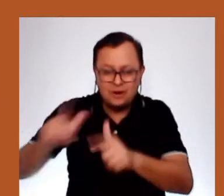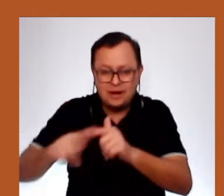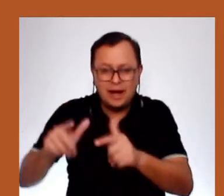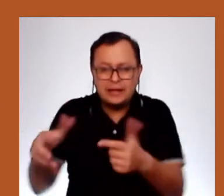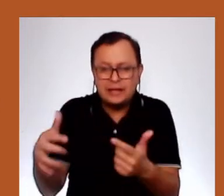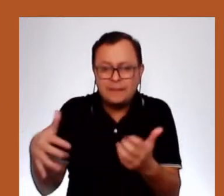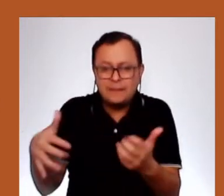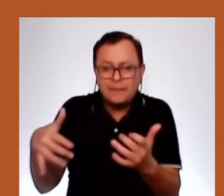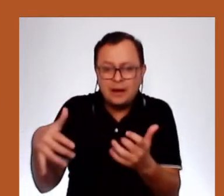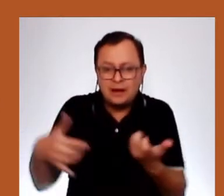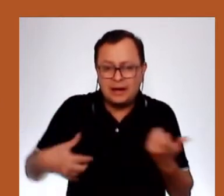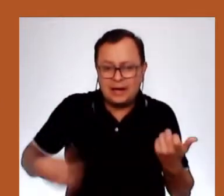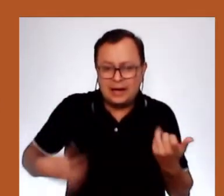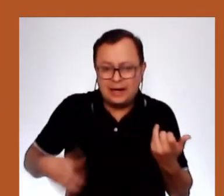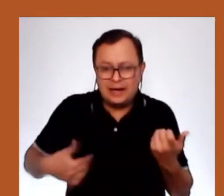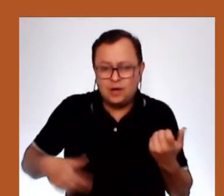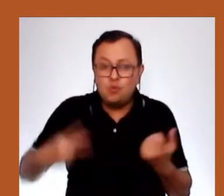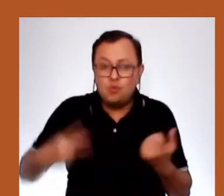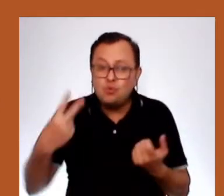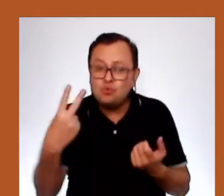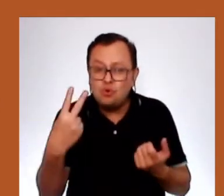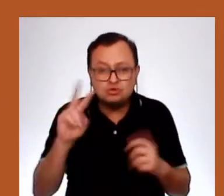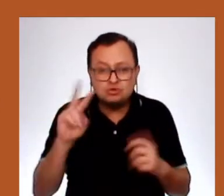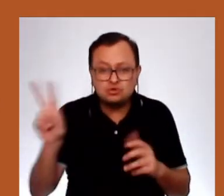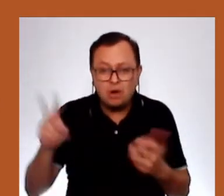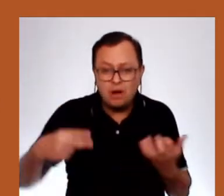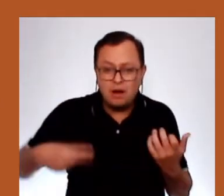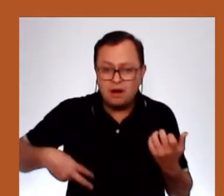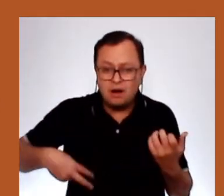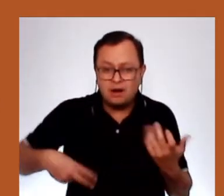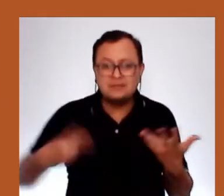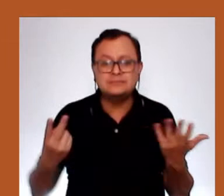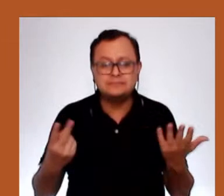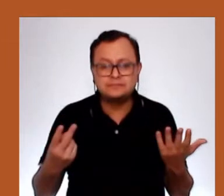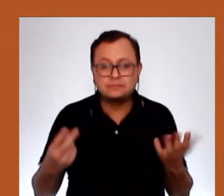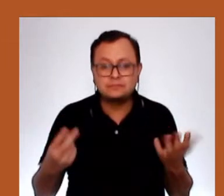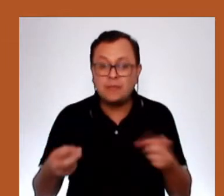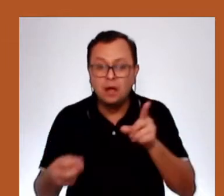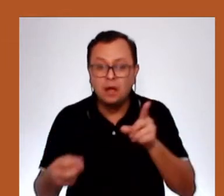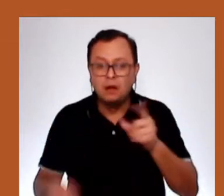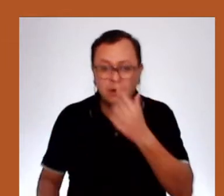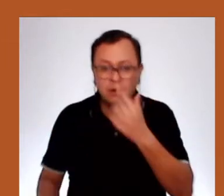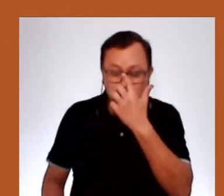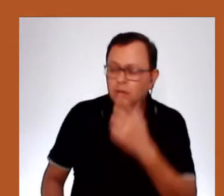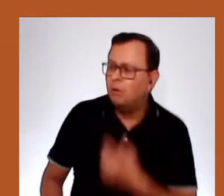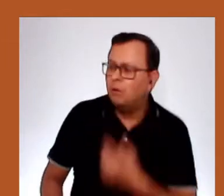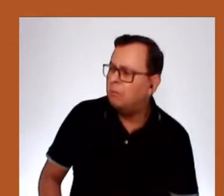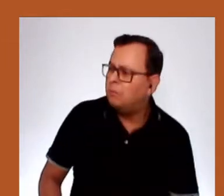isso causou um efeito sobre o Palmério, né? Isso